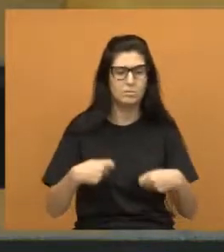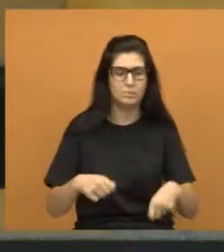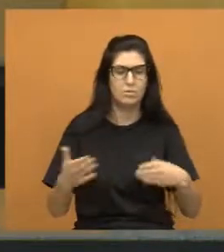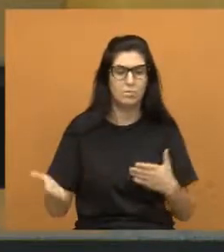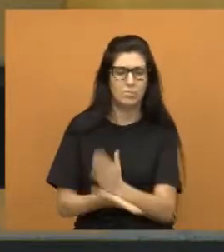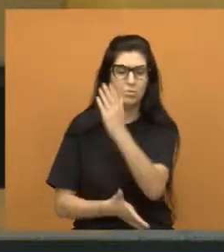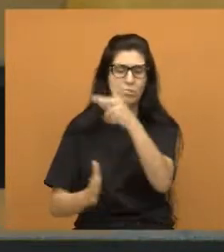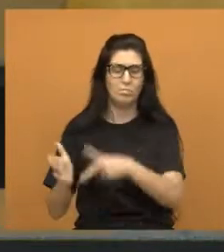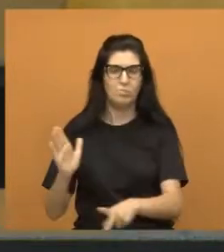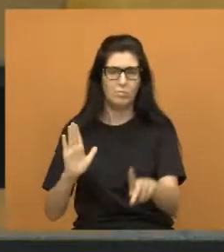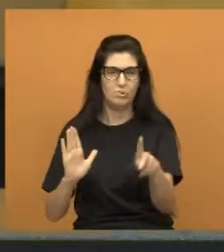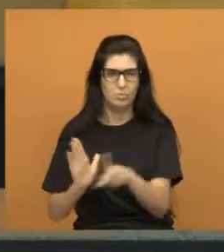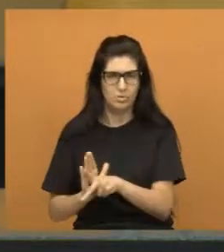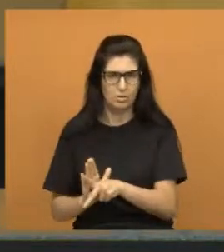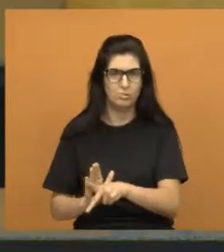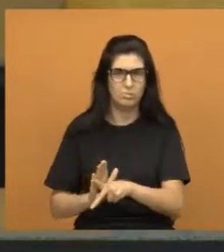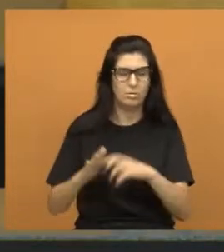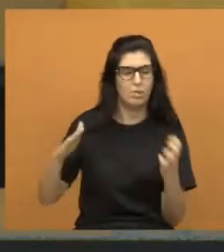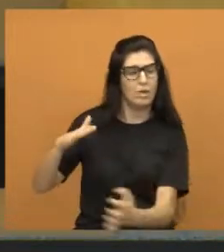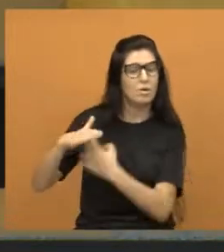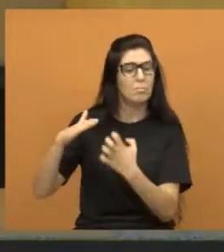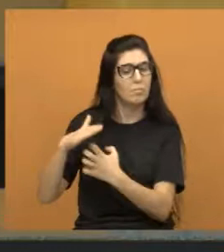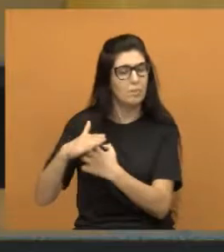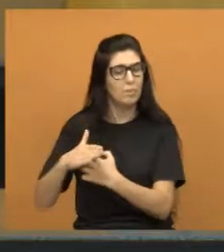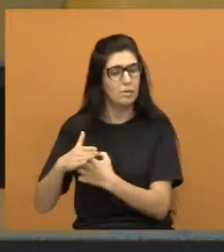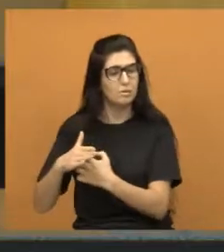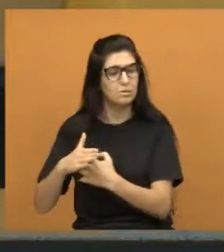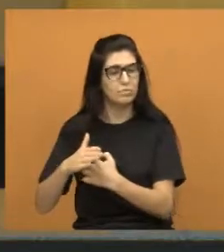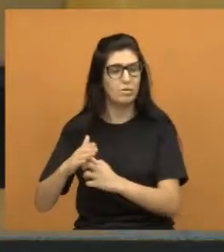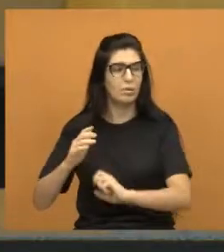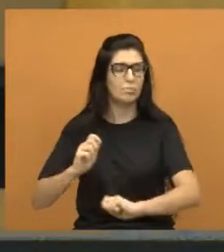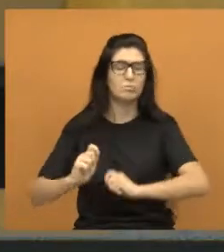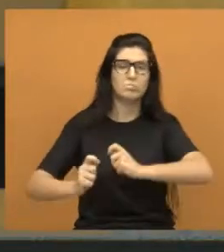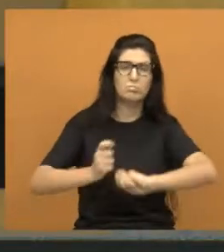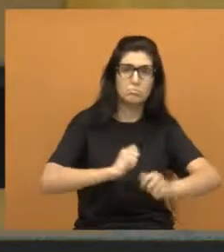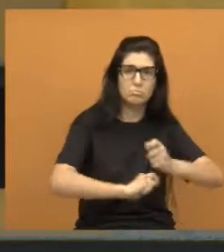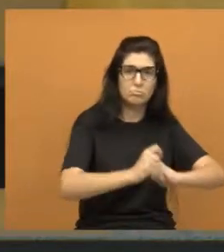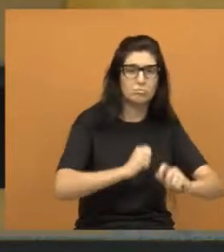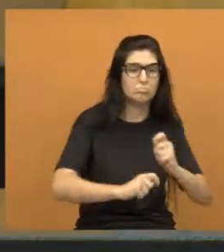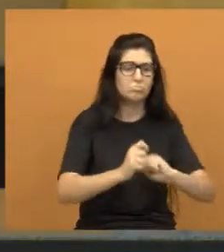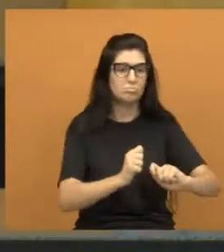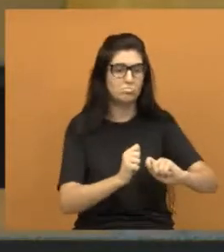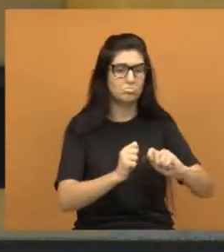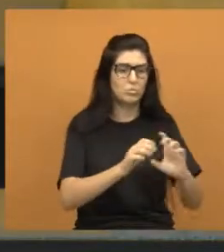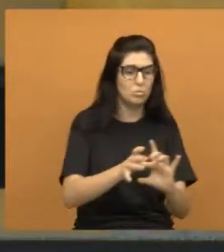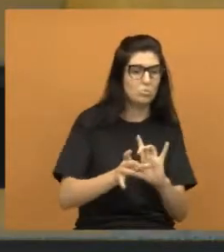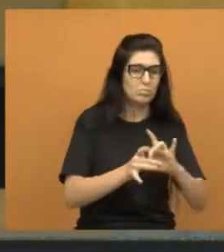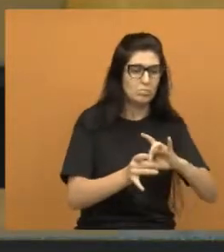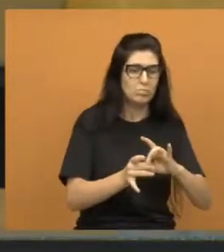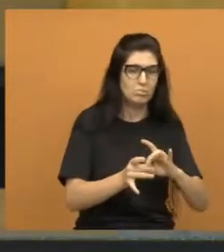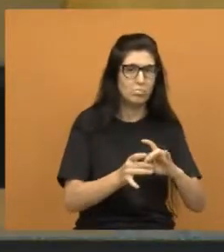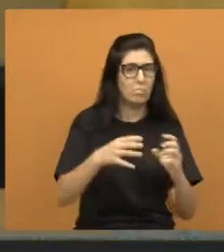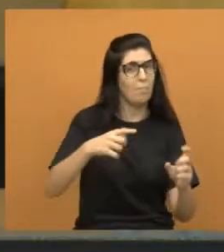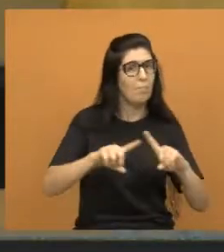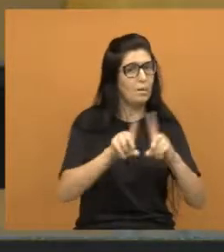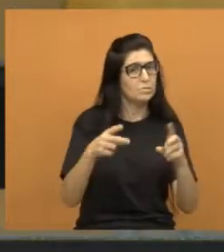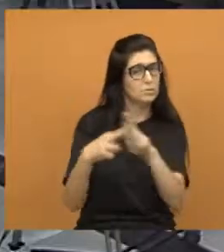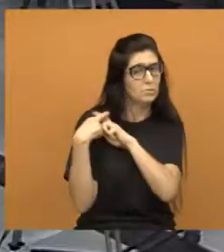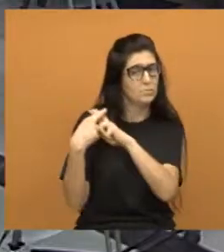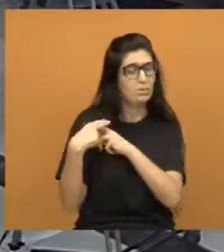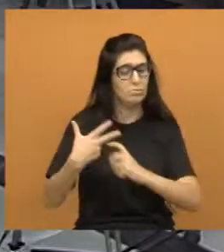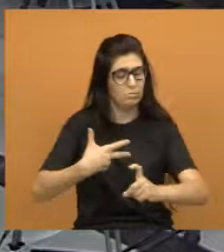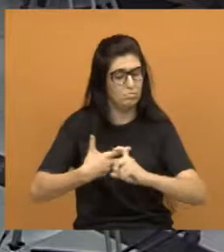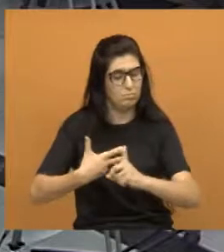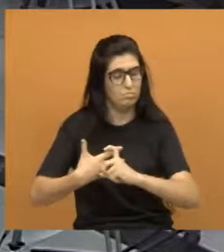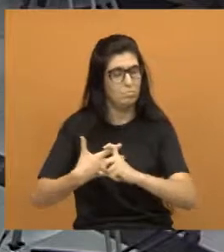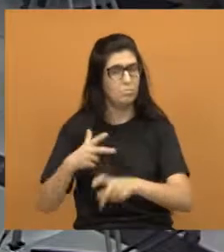o projeto que a empresa vai fazer nas reformas públicas. Eu volto a falar que é responsabilidade do executivo. E o